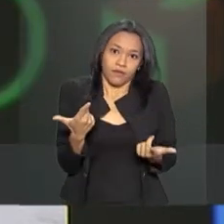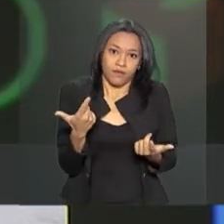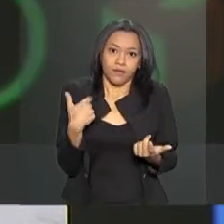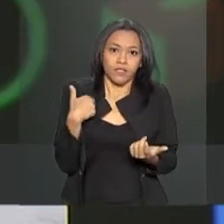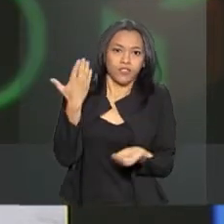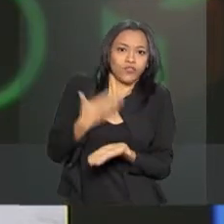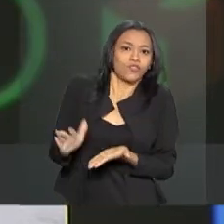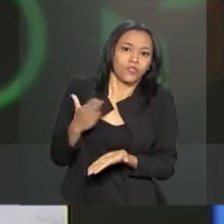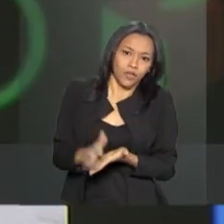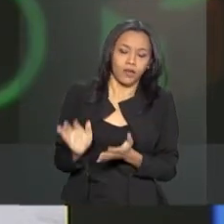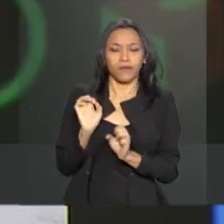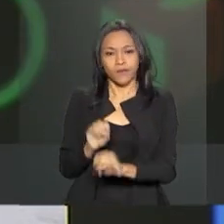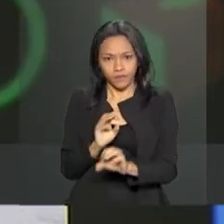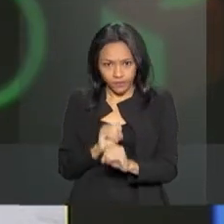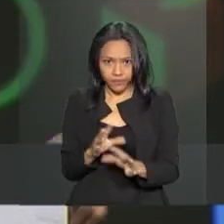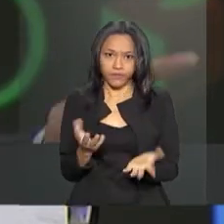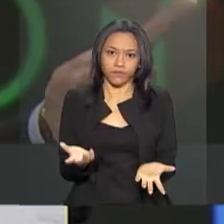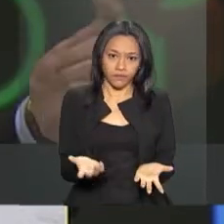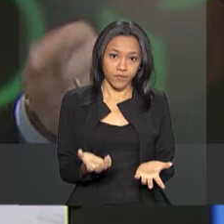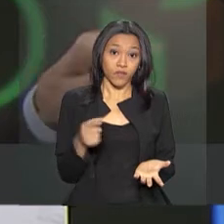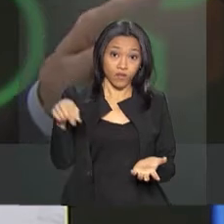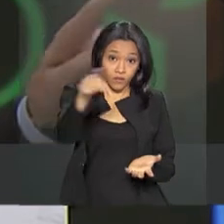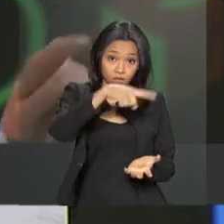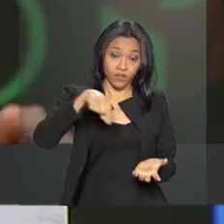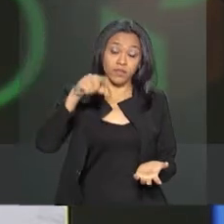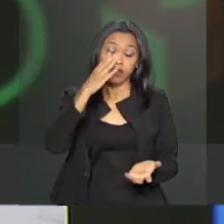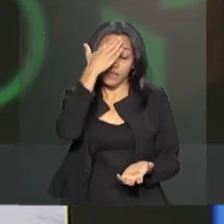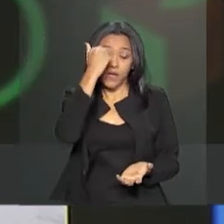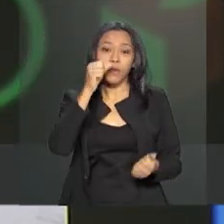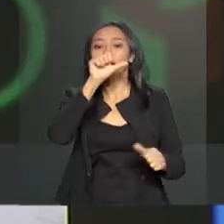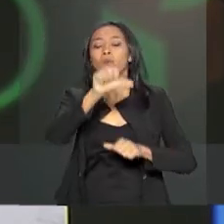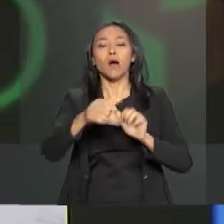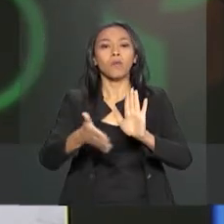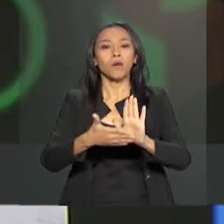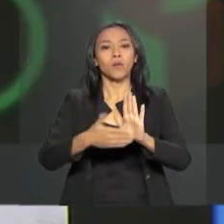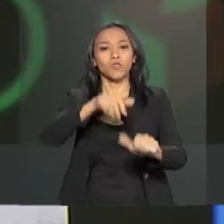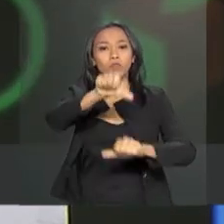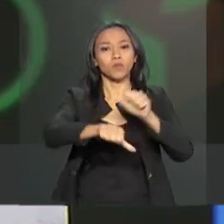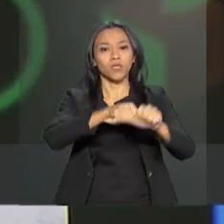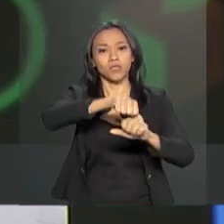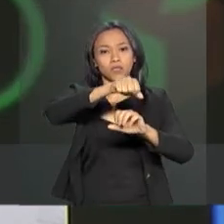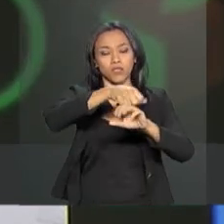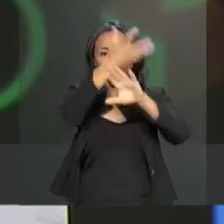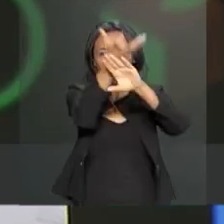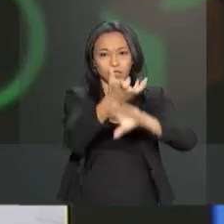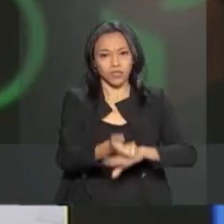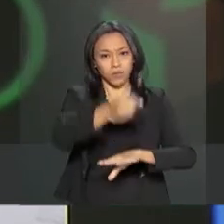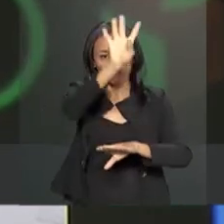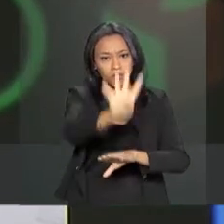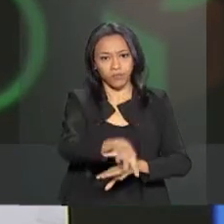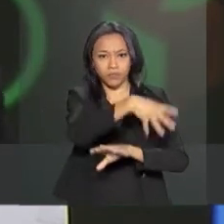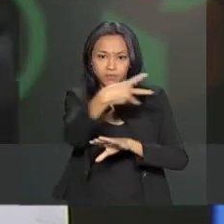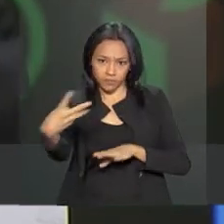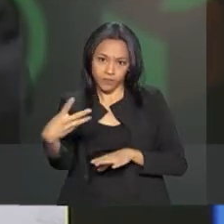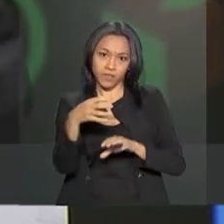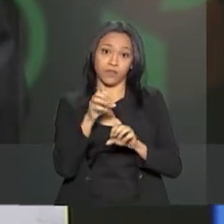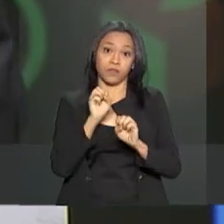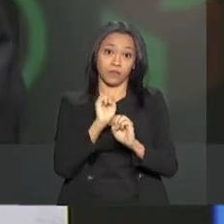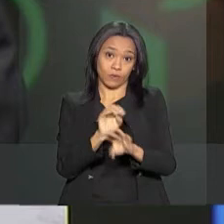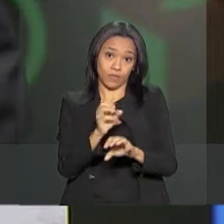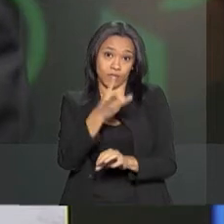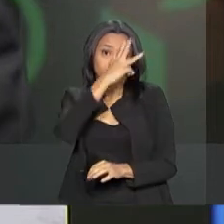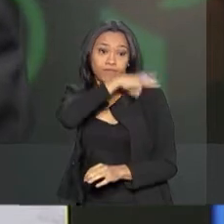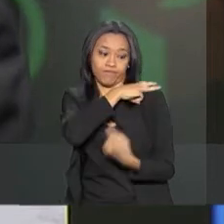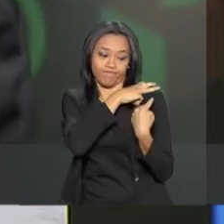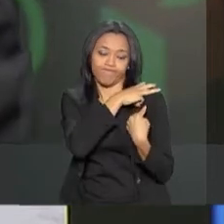da educação. Vocês vejam que na reforma do ensino médio que nós promovemos, eu sempre conto que